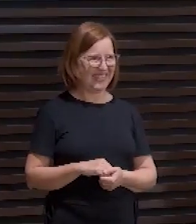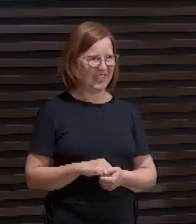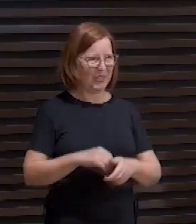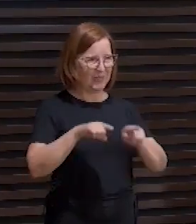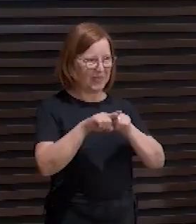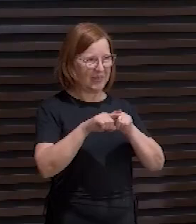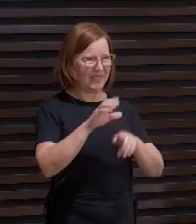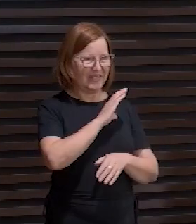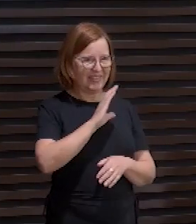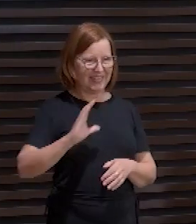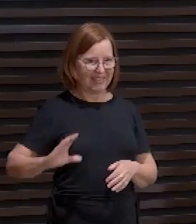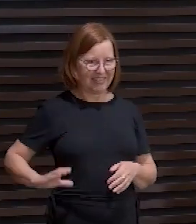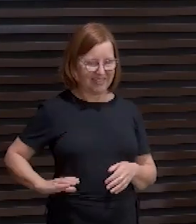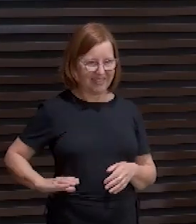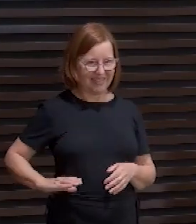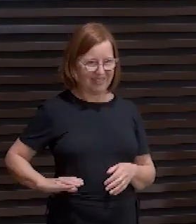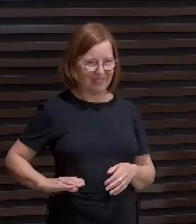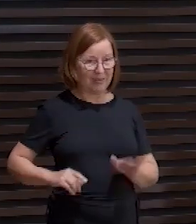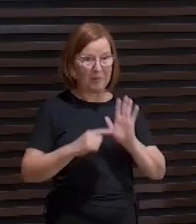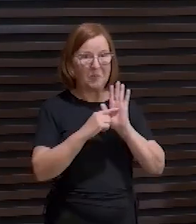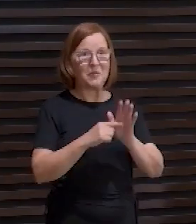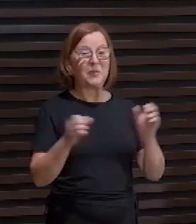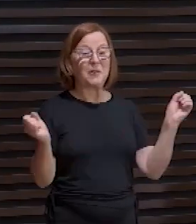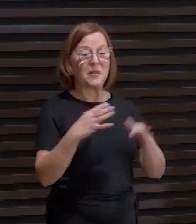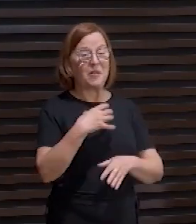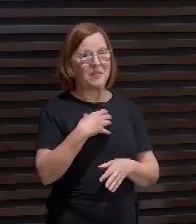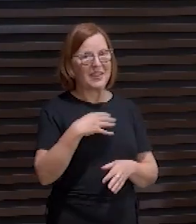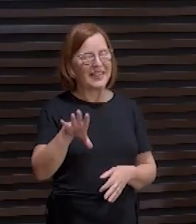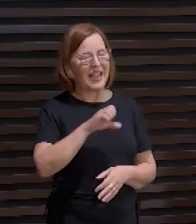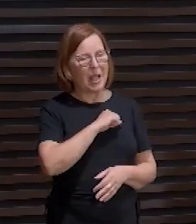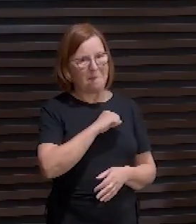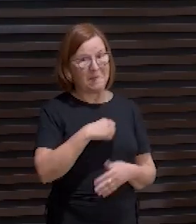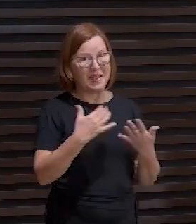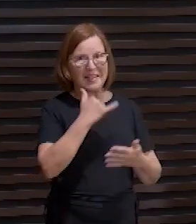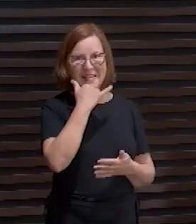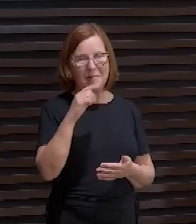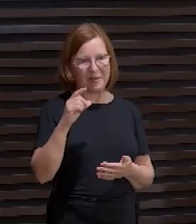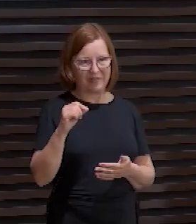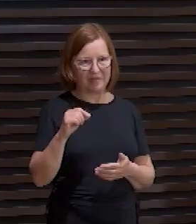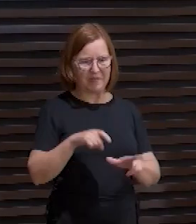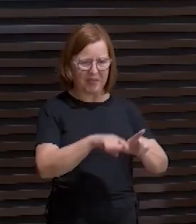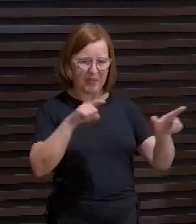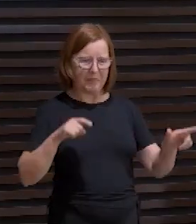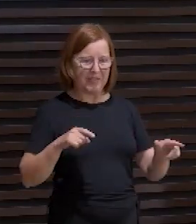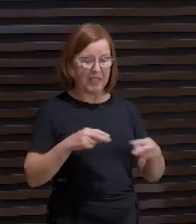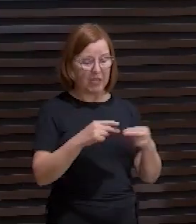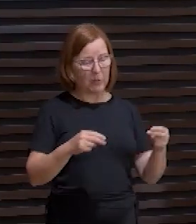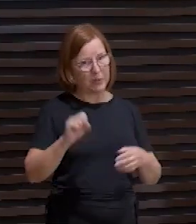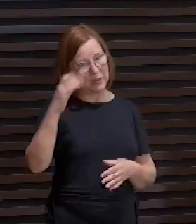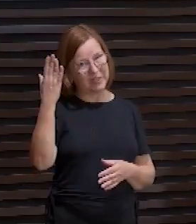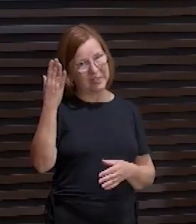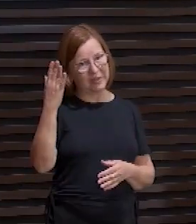Irmãos, Cristo estabeleceu uma nova forma de amar e perdoar. Independente do que aconteceu com você, busque o